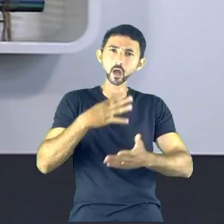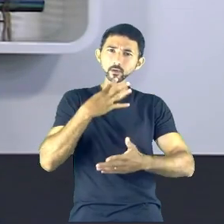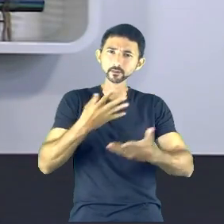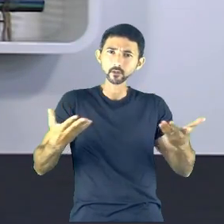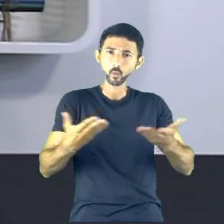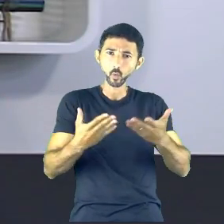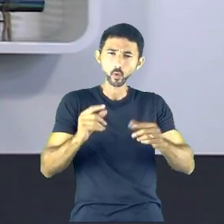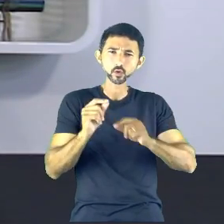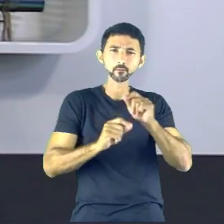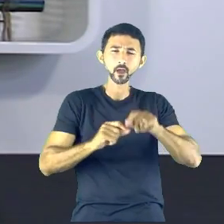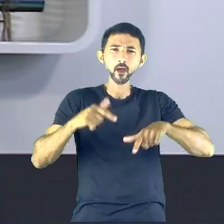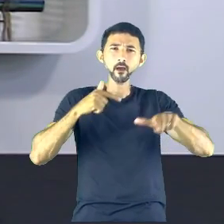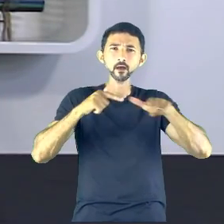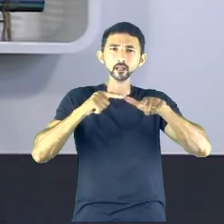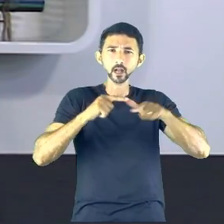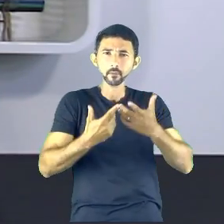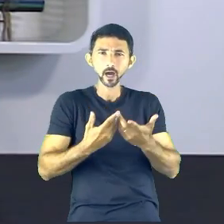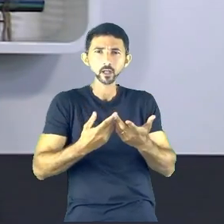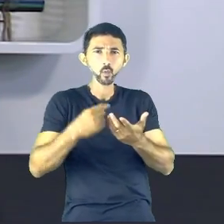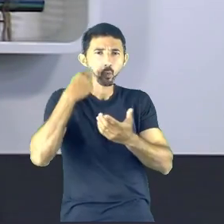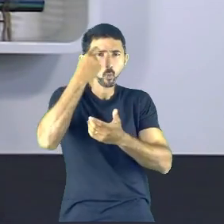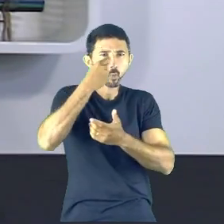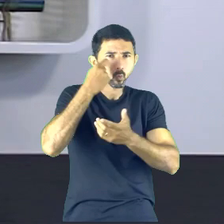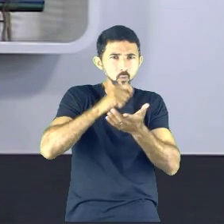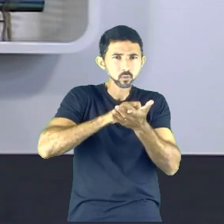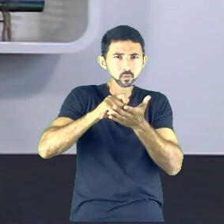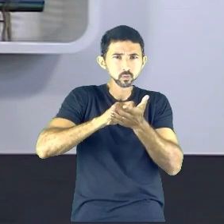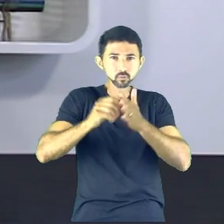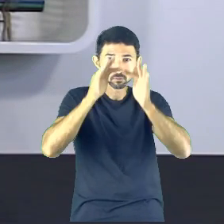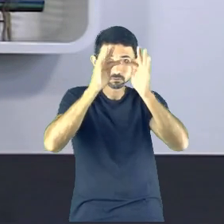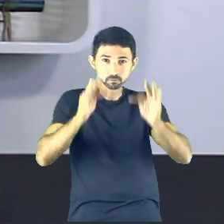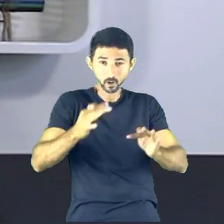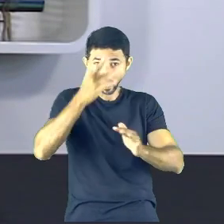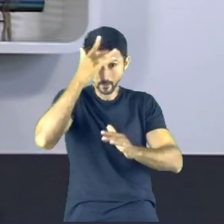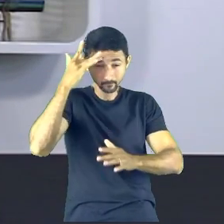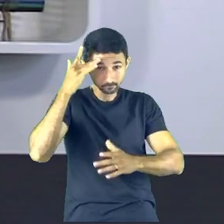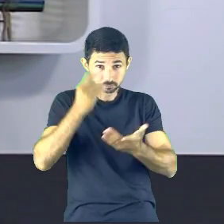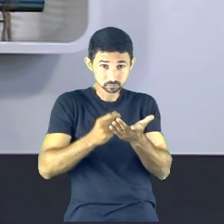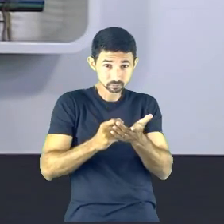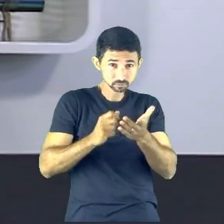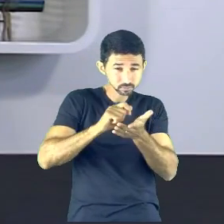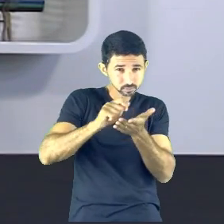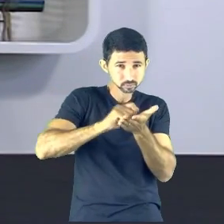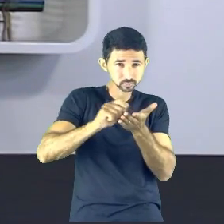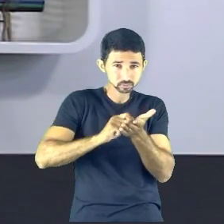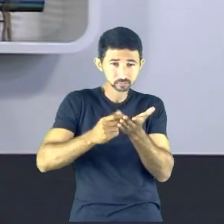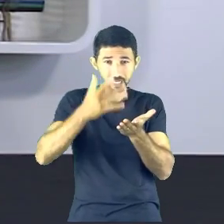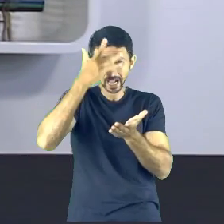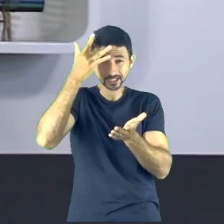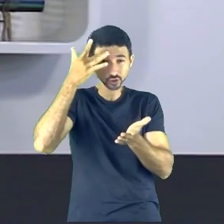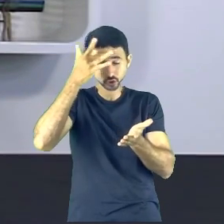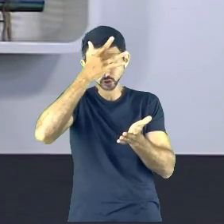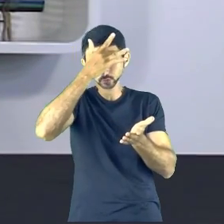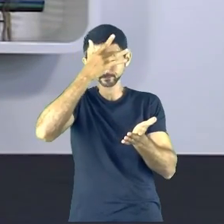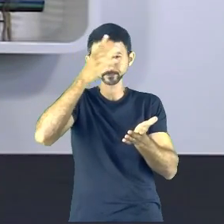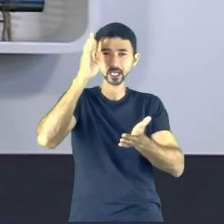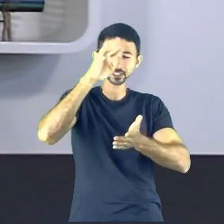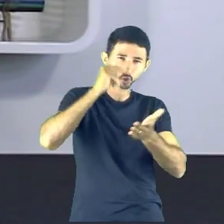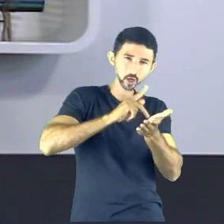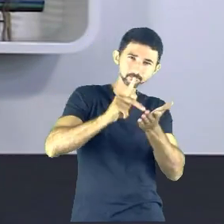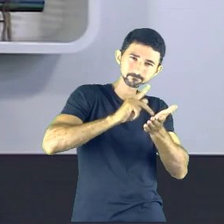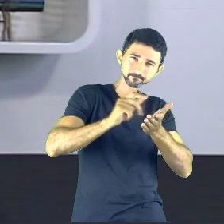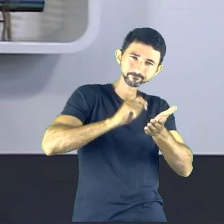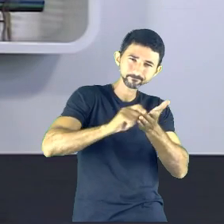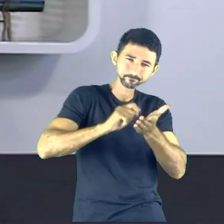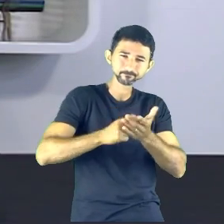são conhecidas até hoje graças ao trabalho do escritor francês Jean de La Fontaine, que se dedicou a passar para o papel